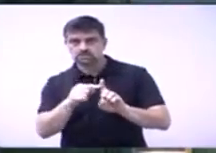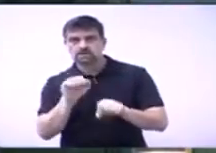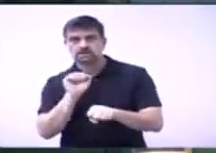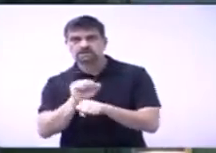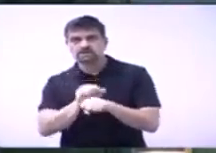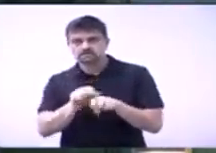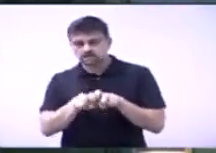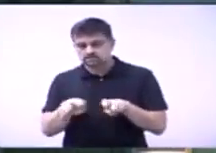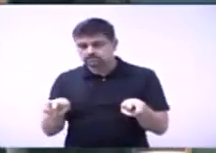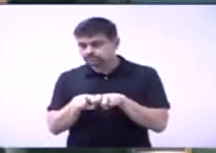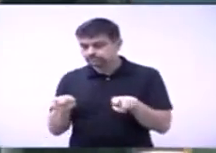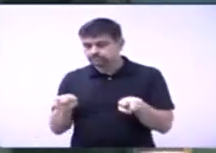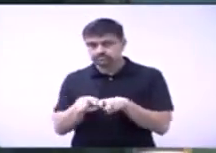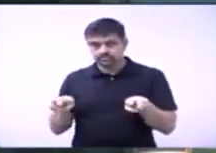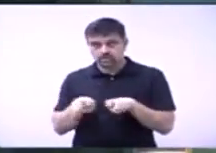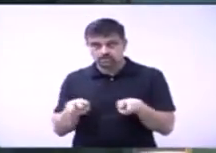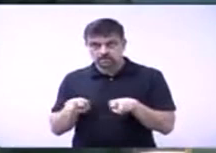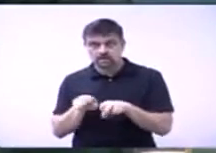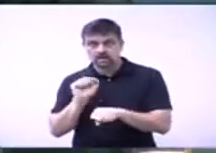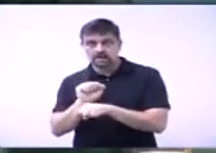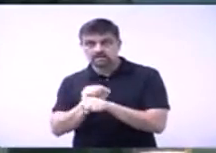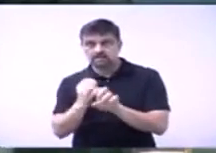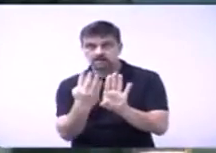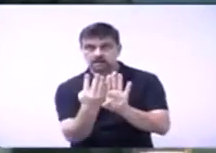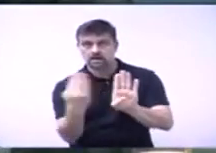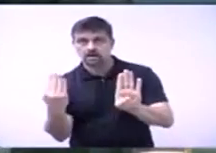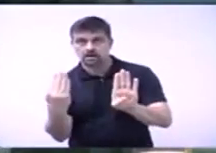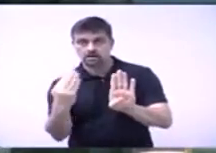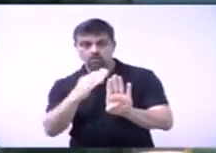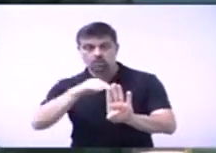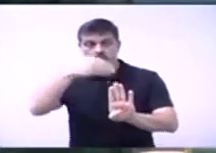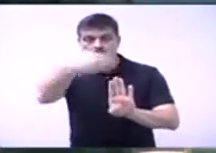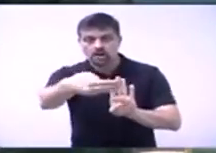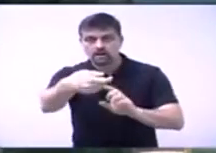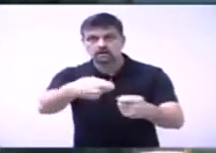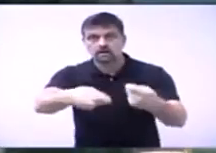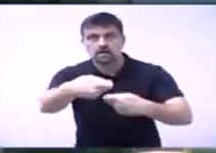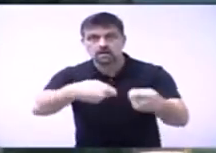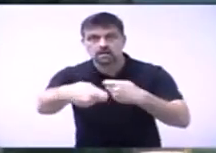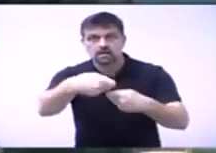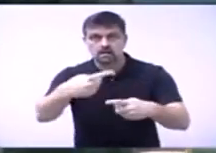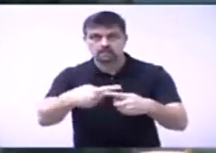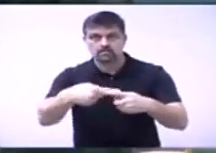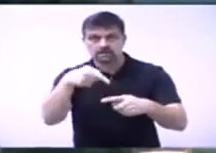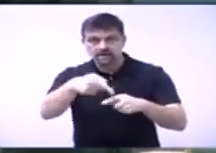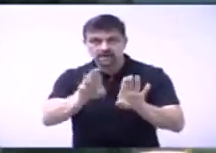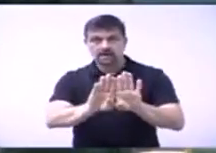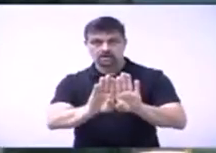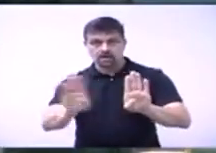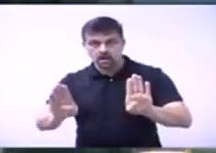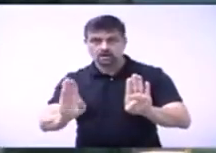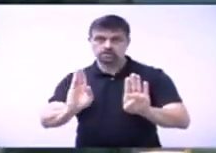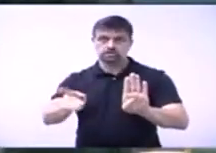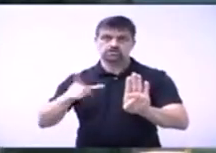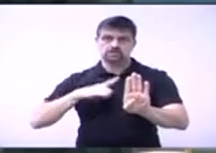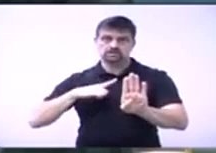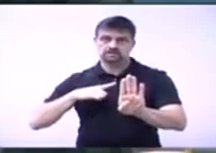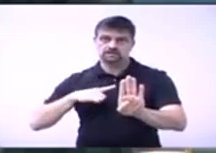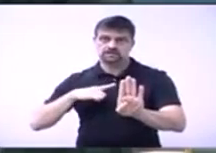que está sentado nas cadeiras do caixa ou para separar os caixas de atendimento? Porque as dos caixas de atendimento já existem, é uma lei